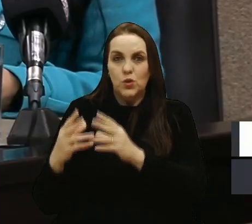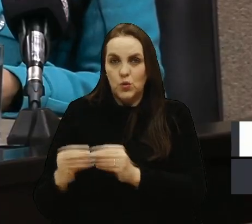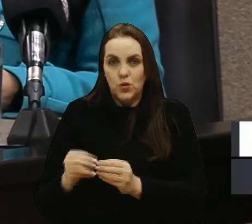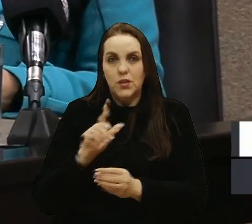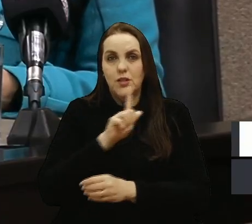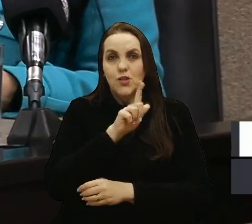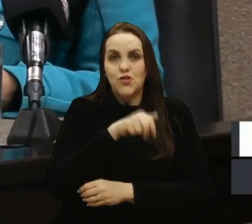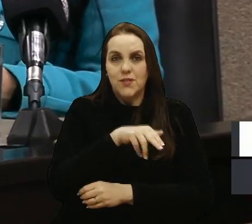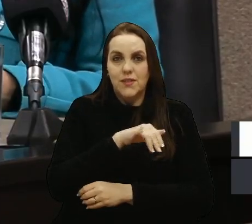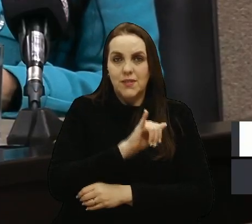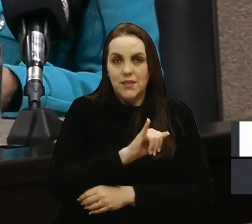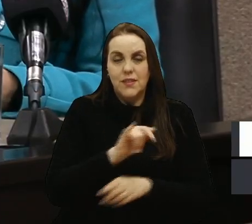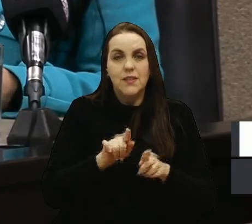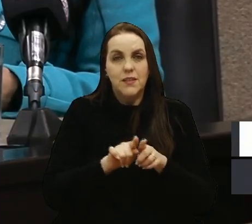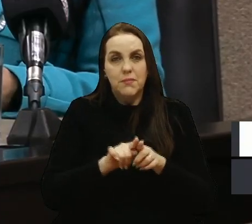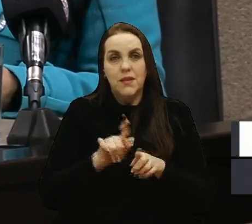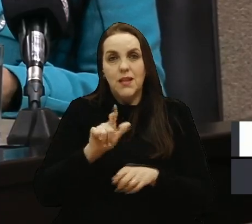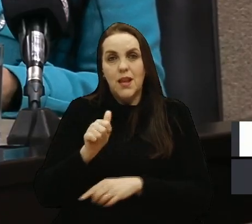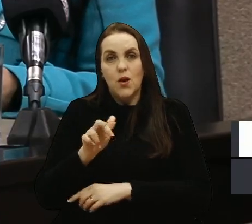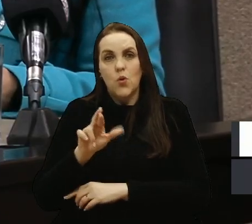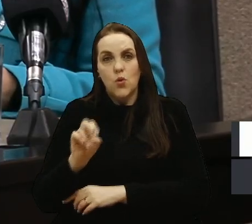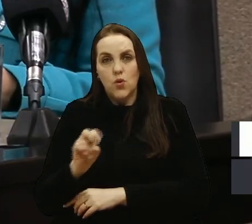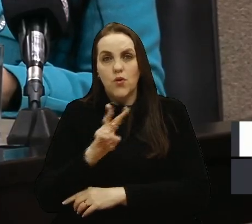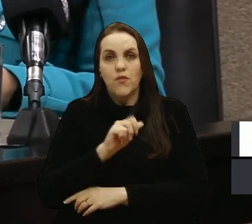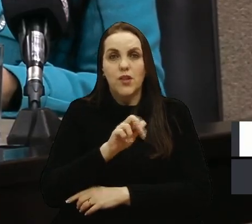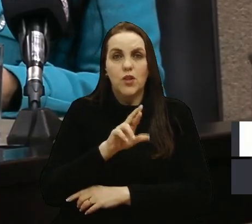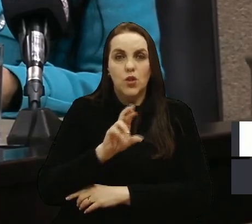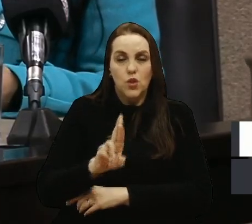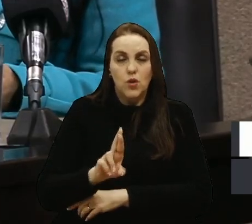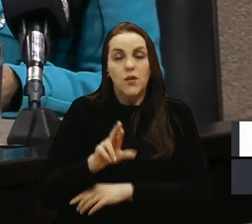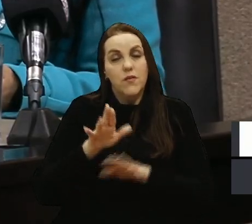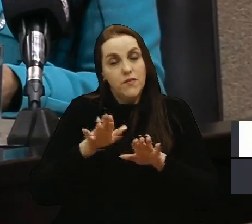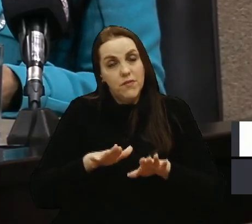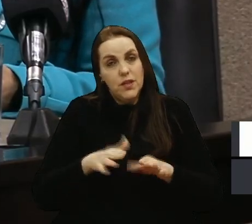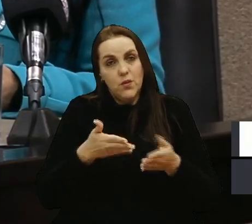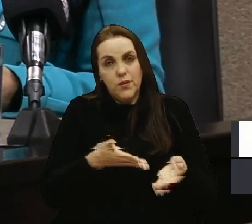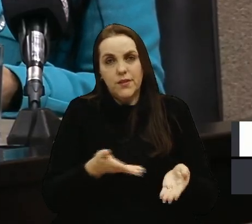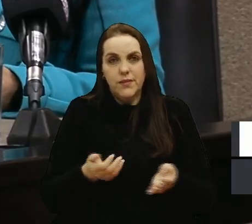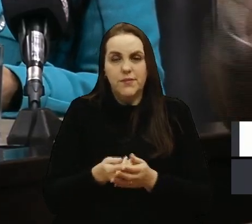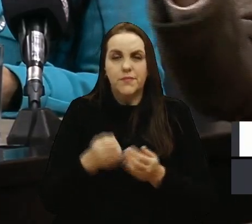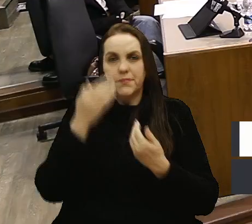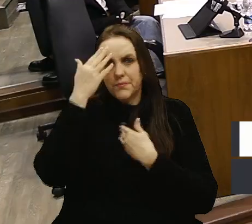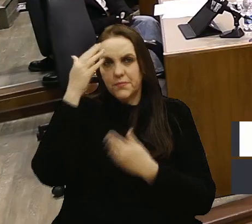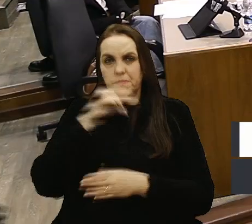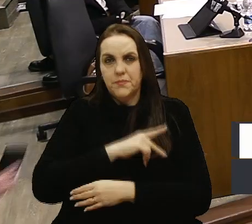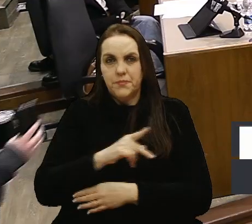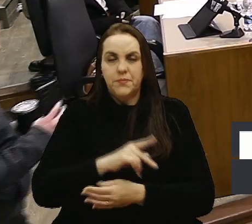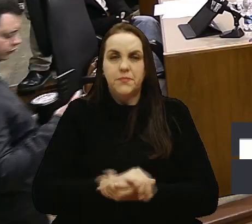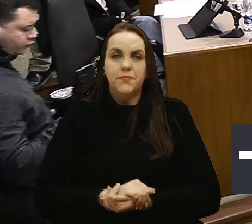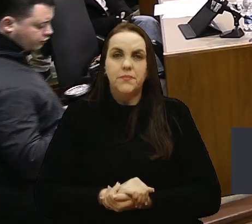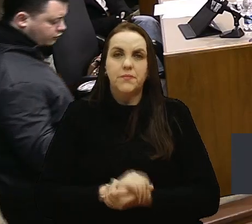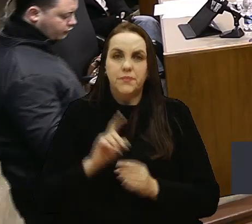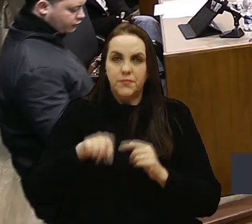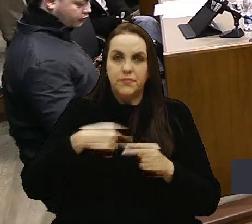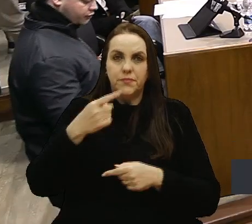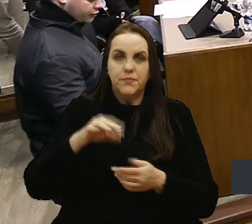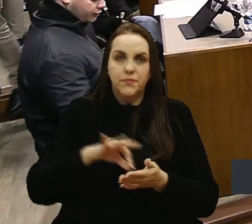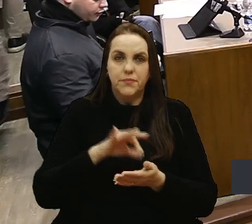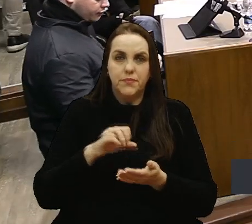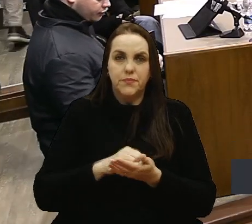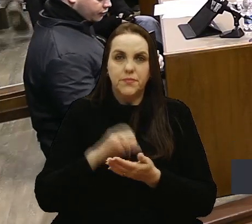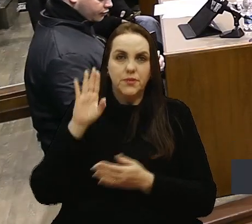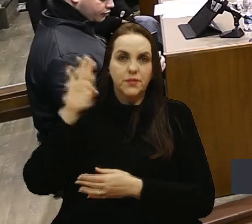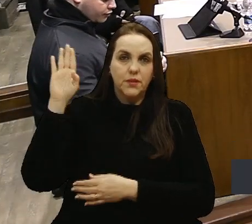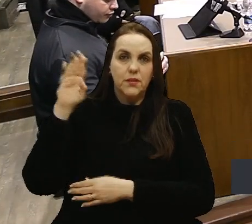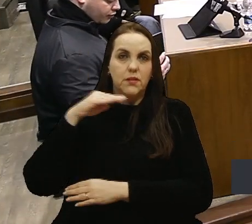Geni, também ao seu Lauro e ao Vitor, que é os que ficam. Era isso, senhor presidente. Obrigado. Obrigado, vereador. A próxima inscrito, vereador